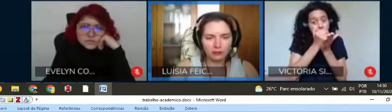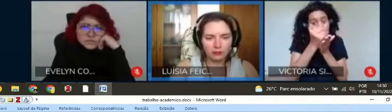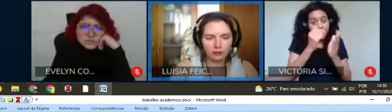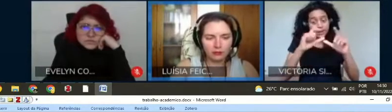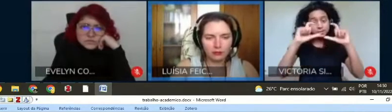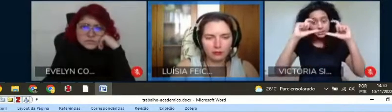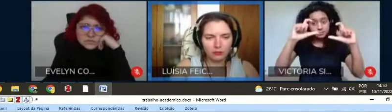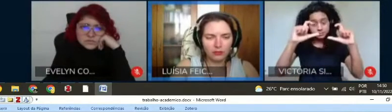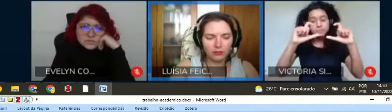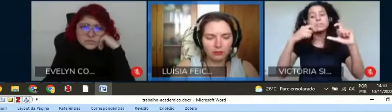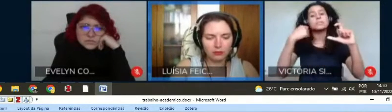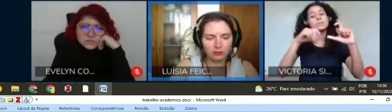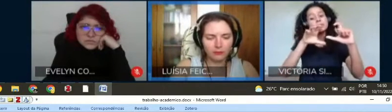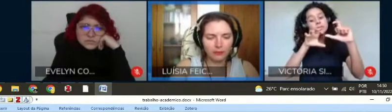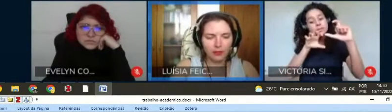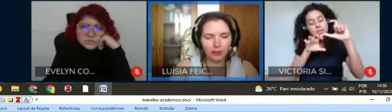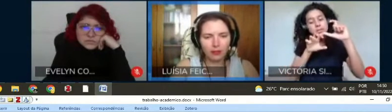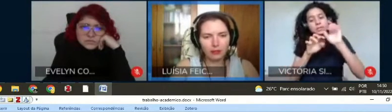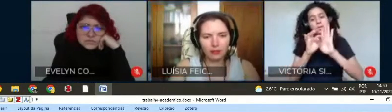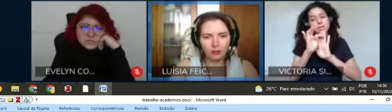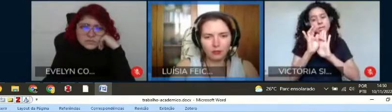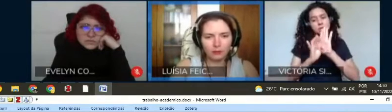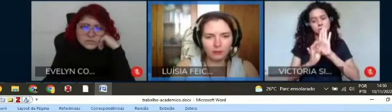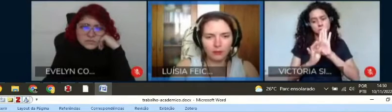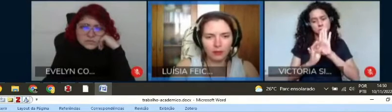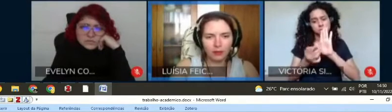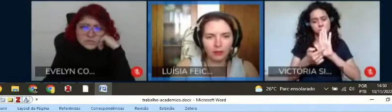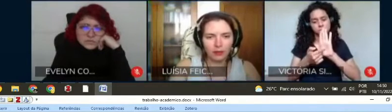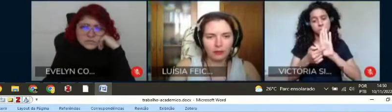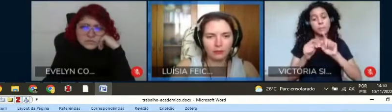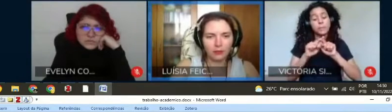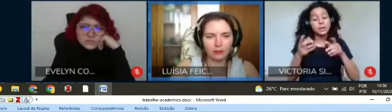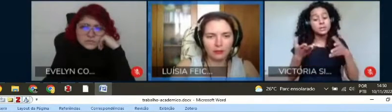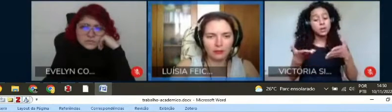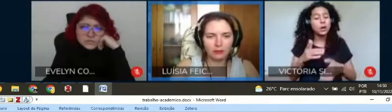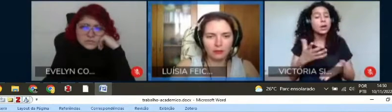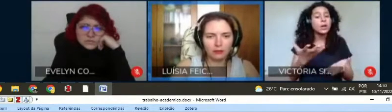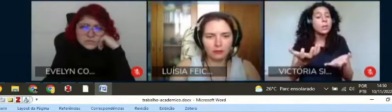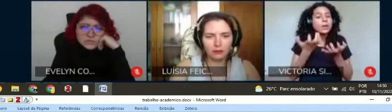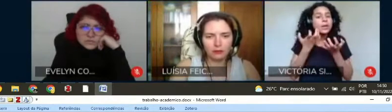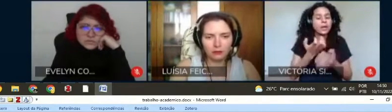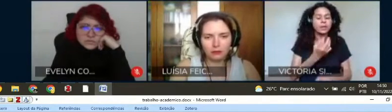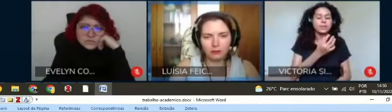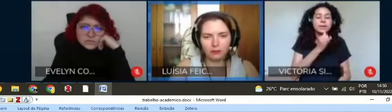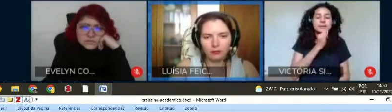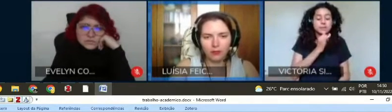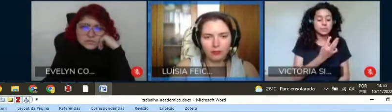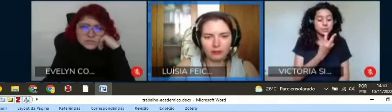duas subseções. Então, animais